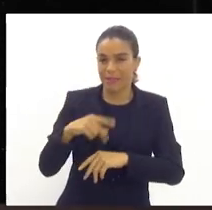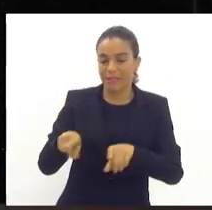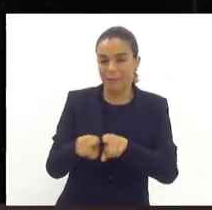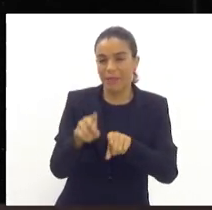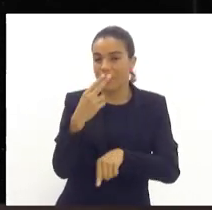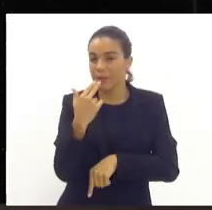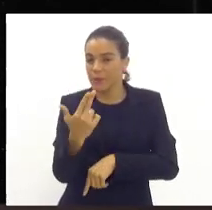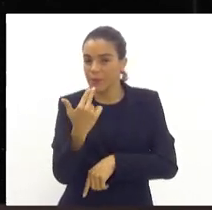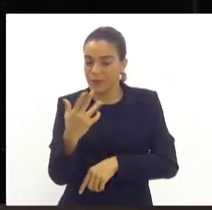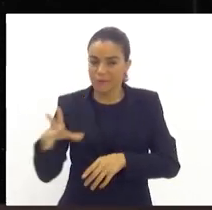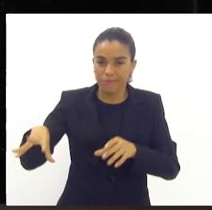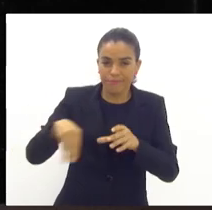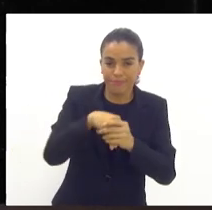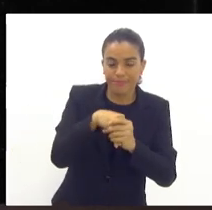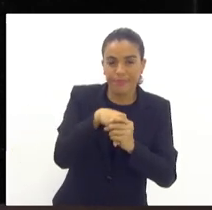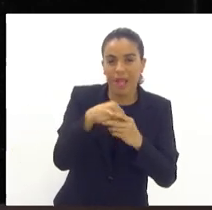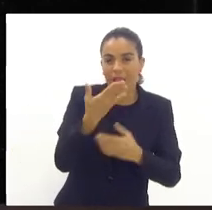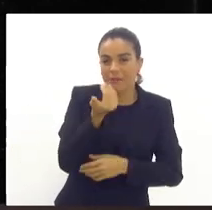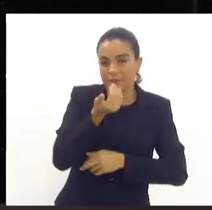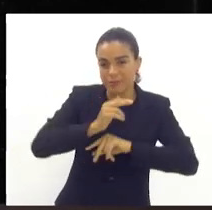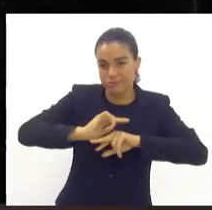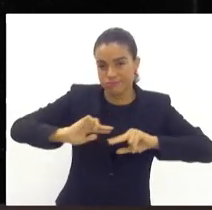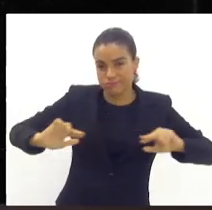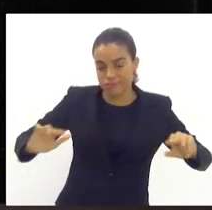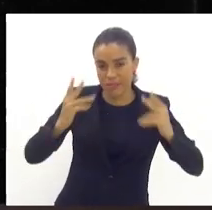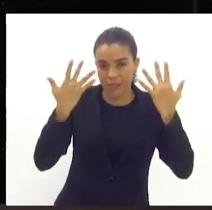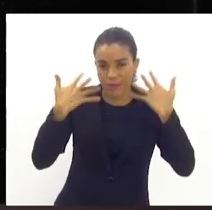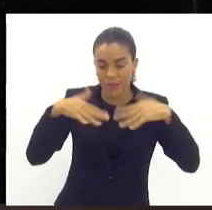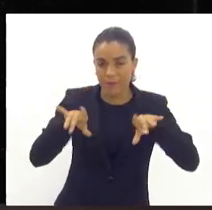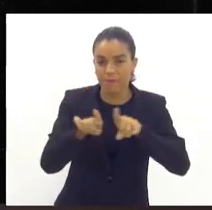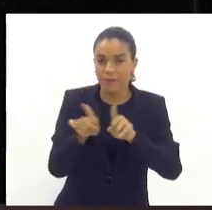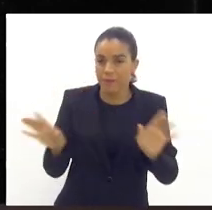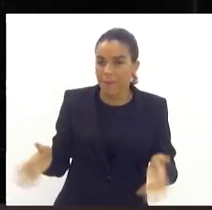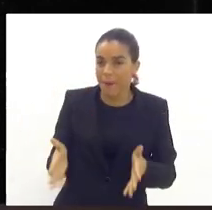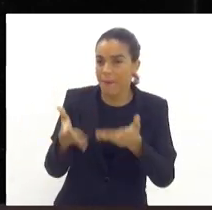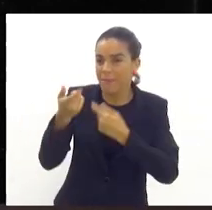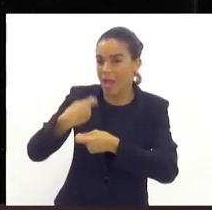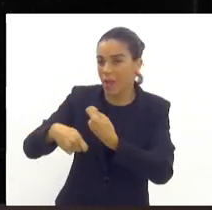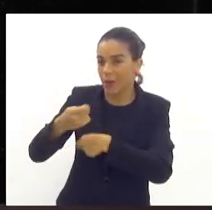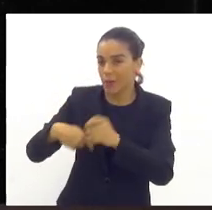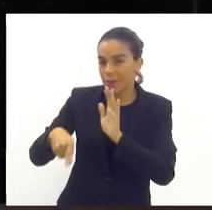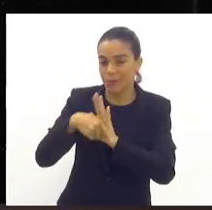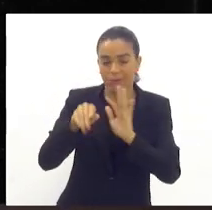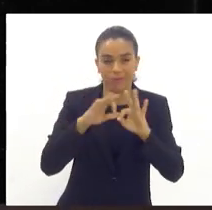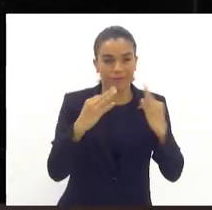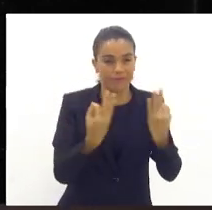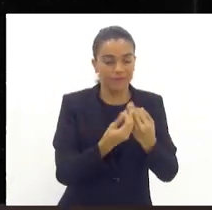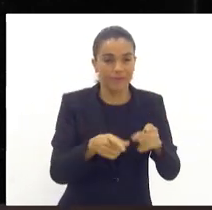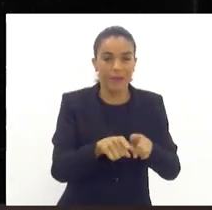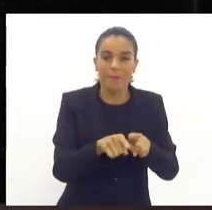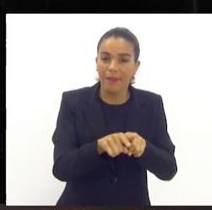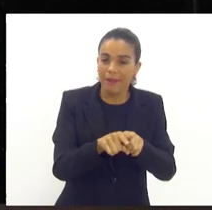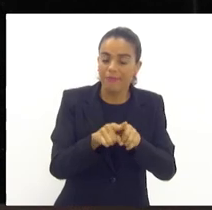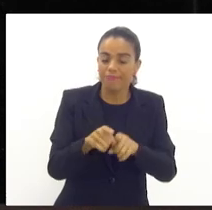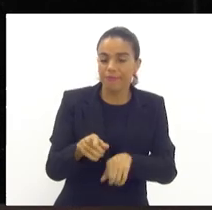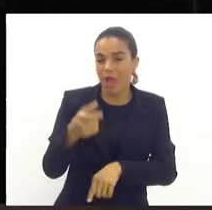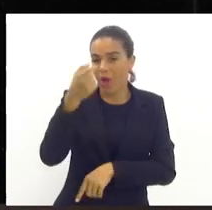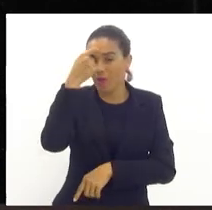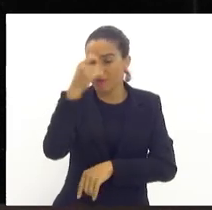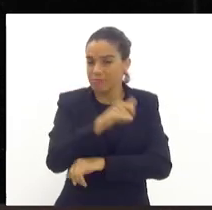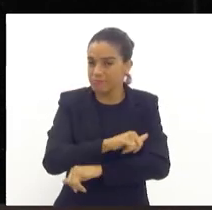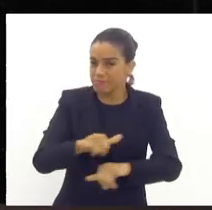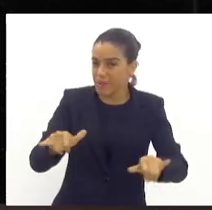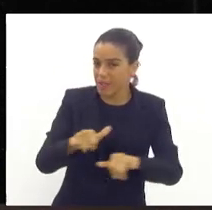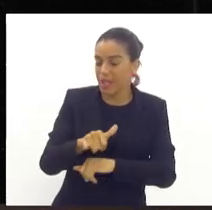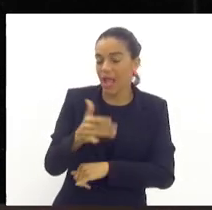frutas, hortaliças e legumes para o organismo. Incentivar as práticas de economia doméstica. Contribuir para a compreensão de que a alimentação